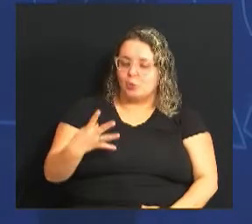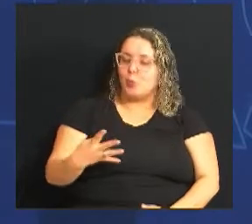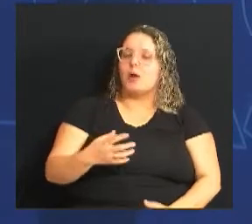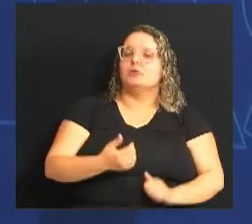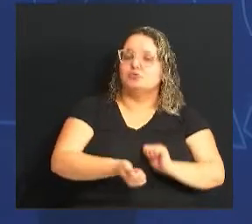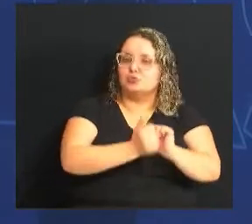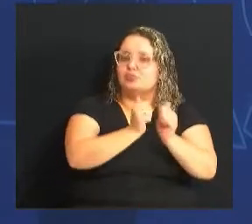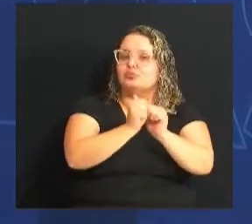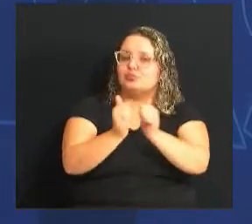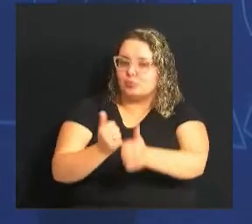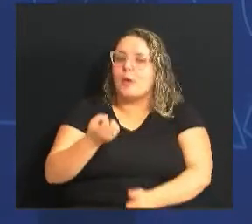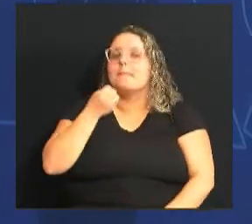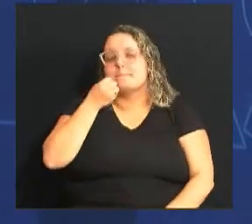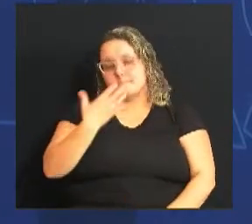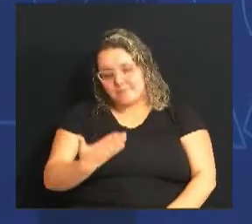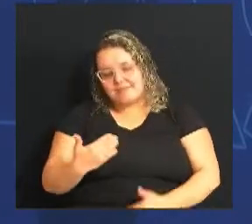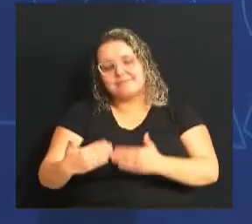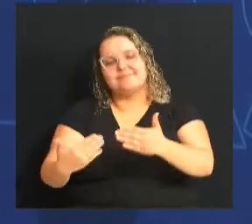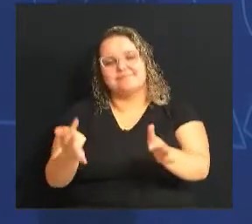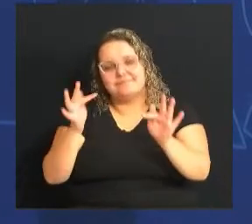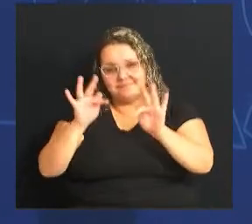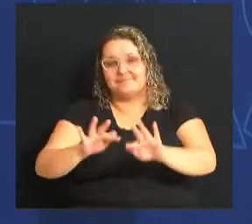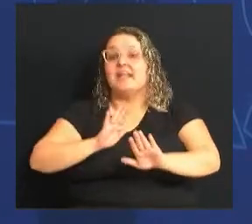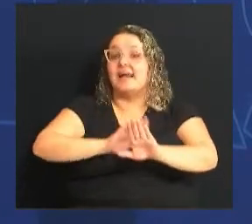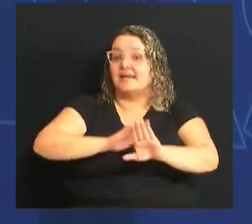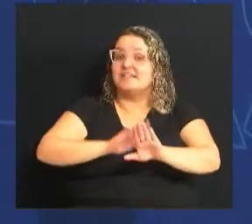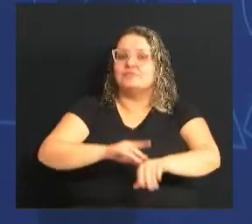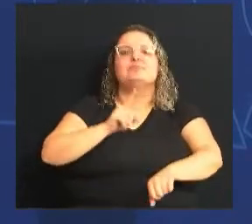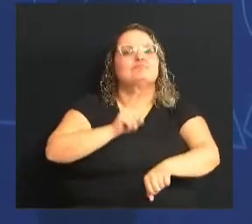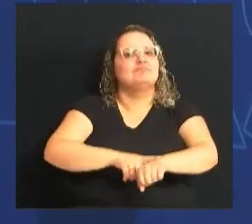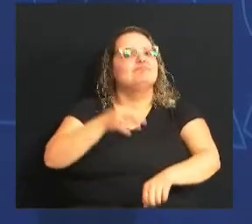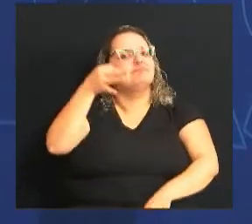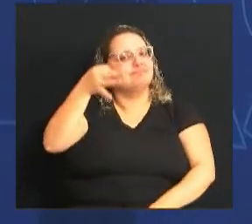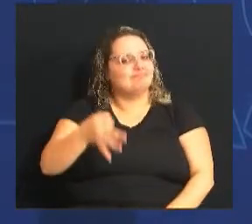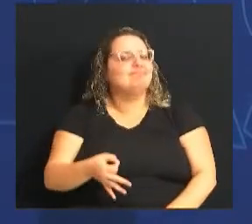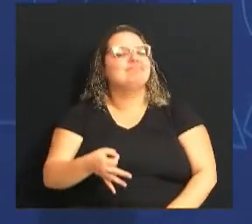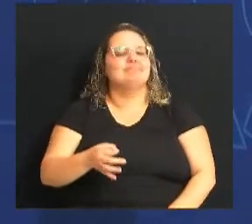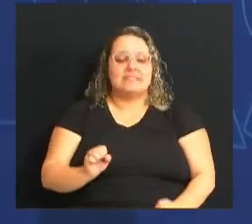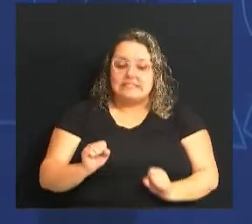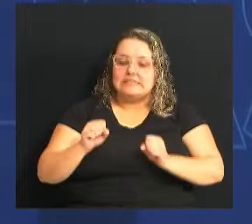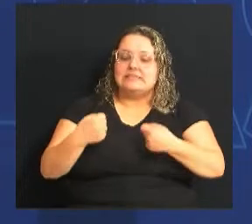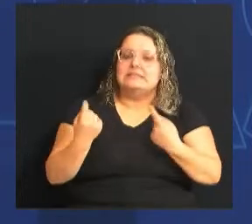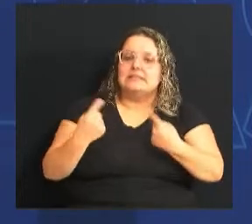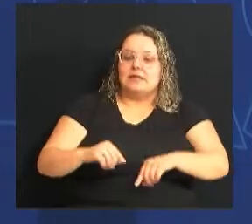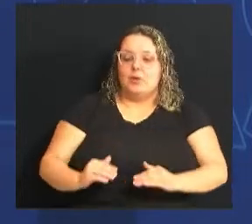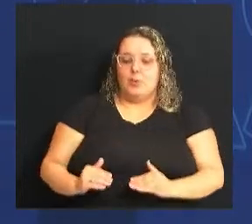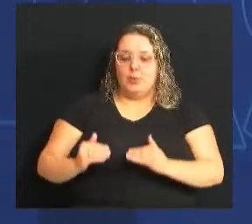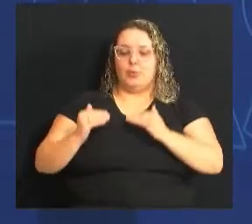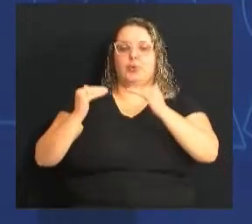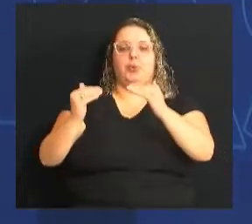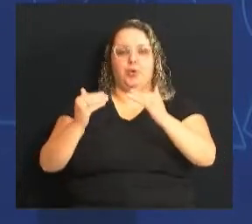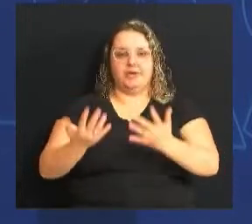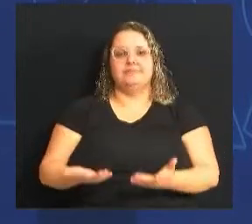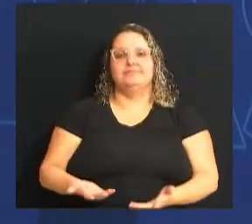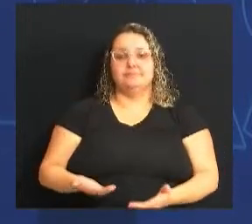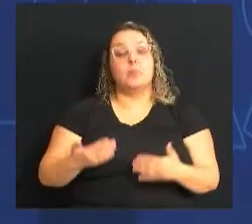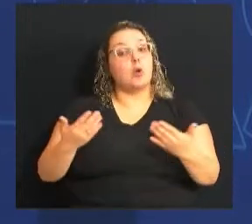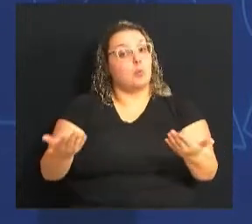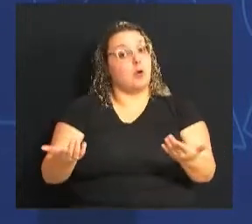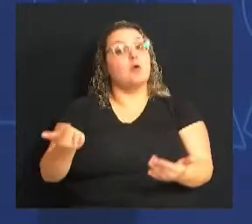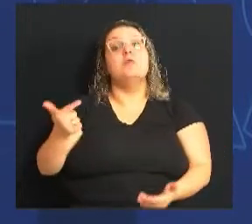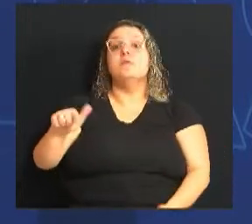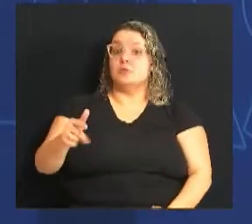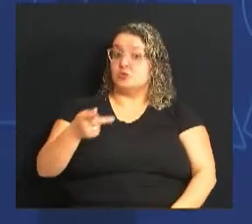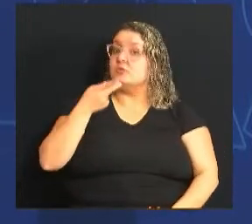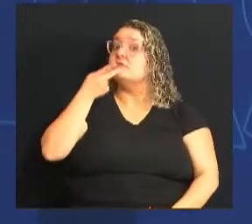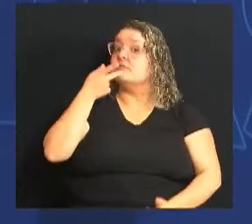nessa arrancada final, está reagindo na hora certa nesta luta contra o rebaixamento. Bom, e vamos continuar falando